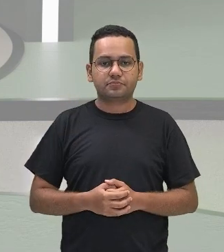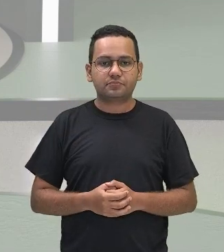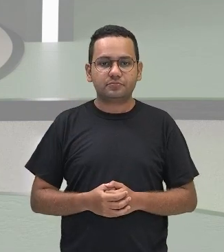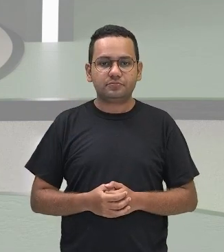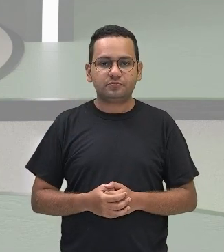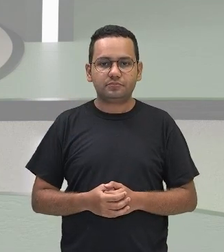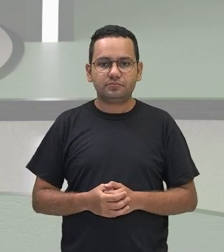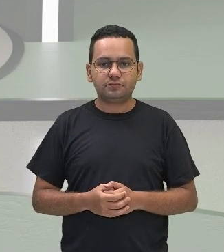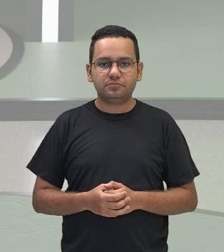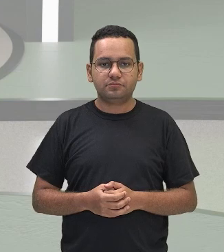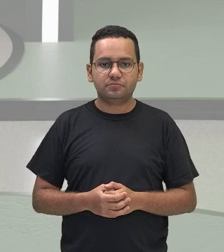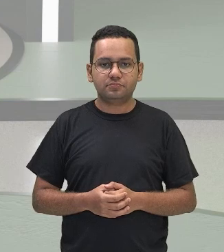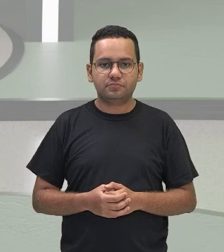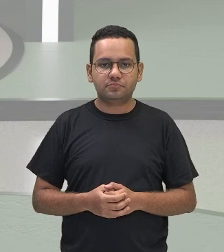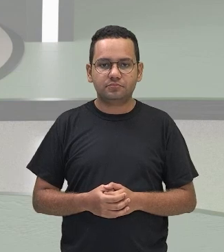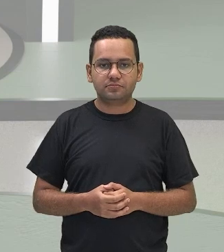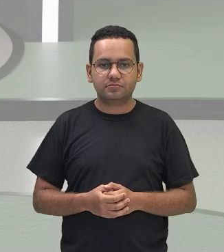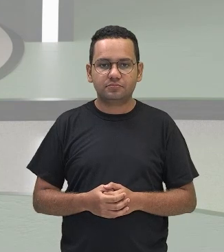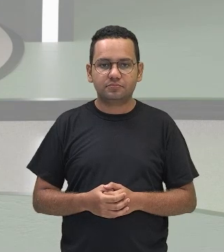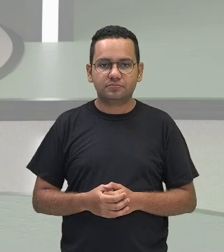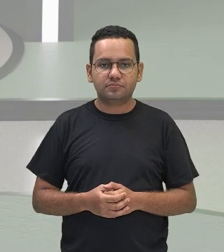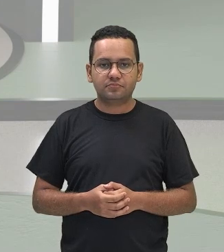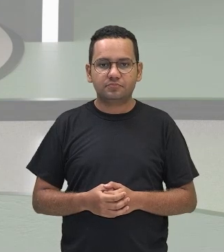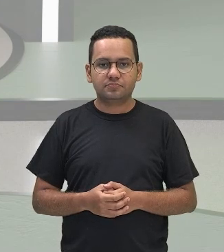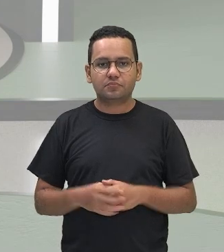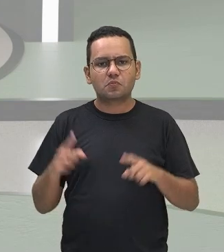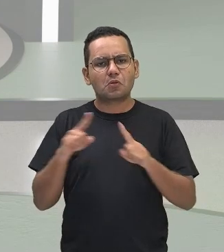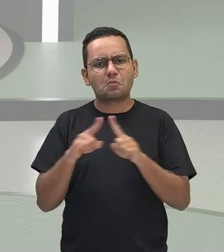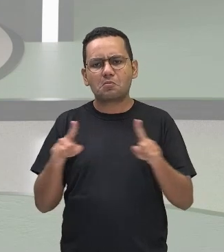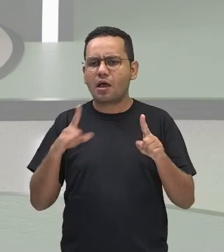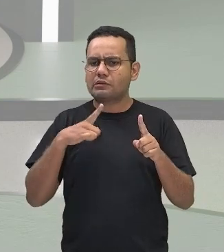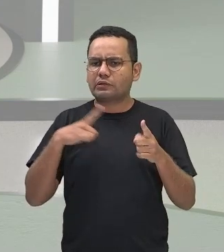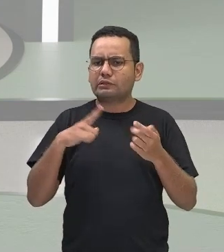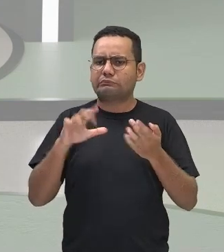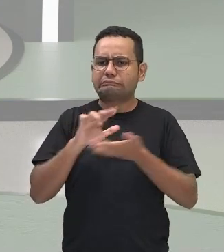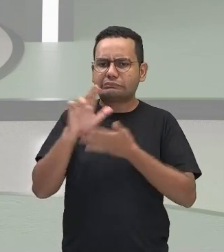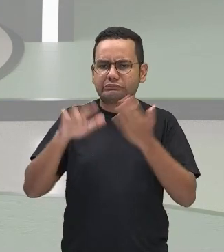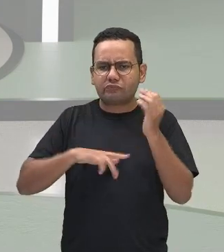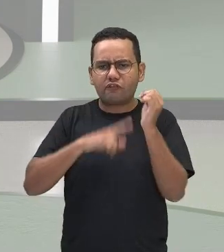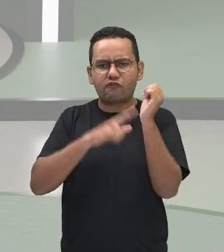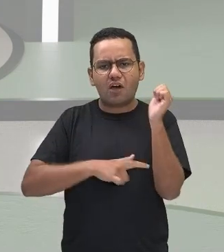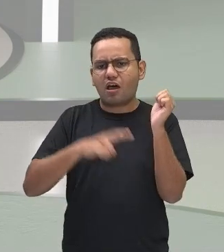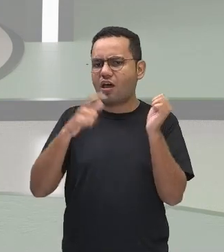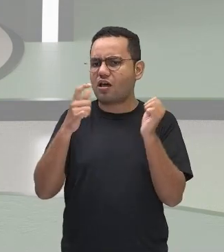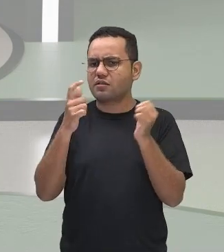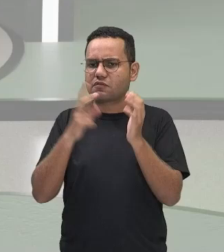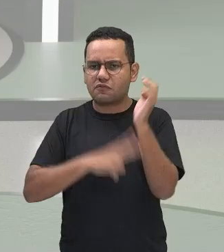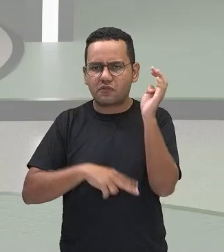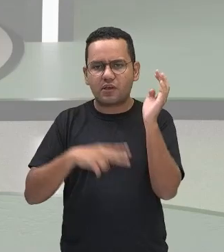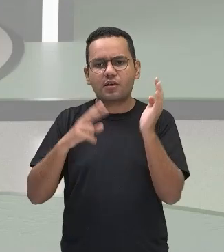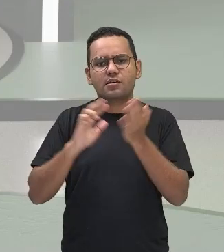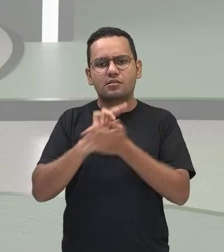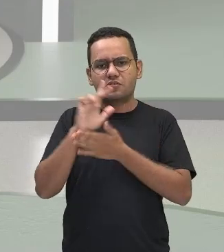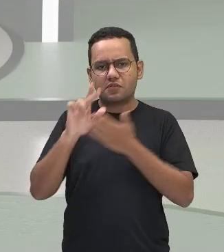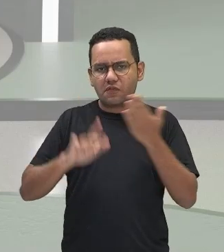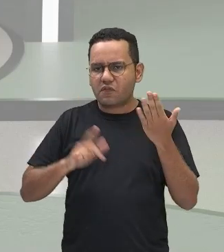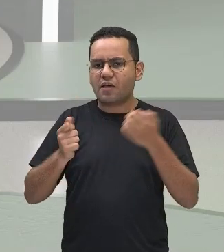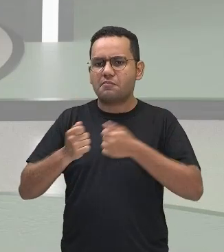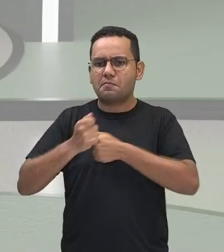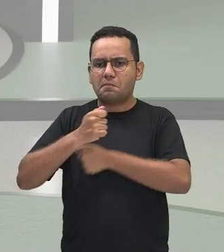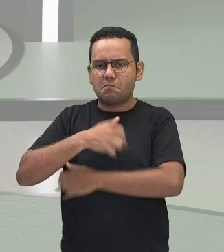Como nessa imagem você visualiza o corpo humano com vasos sanguíneos, veias e artérias, né, elementos do sistema